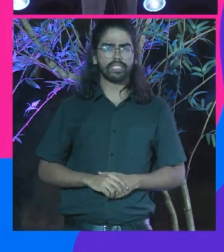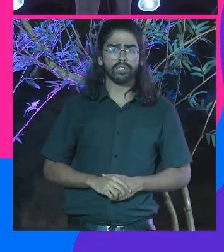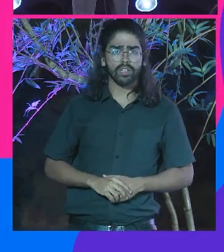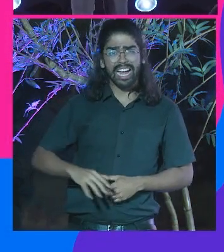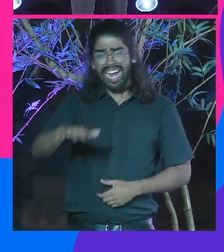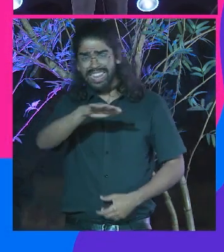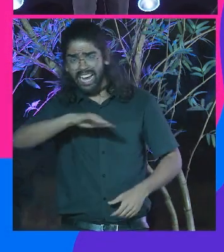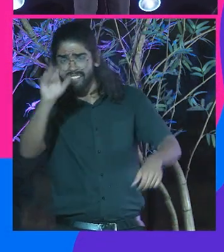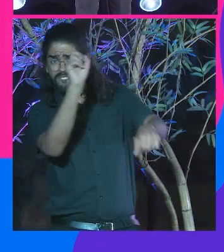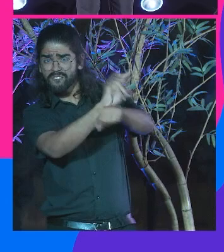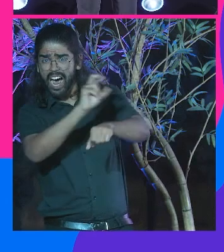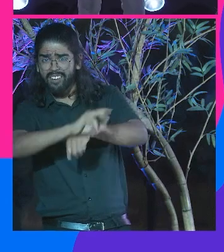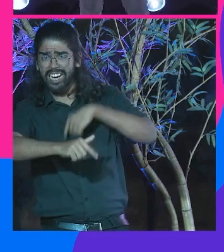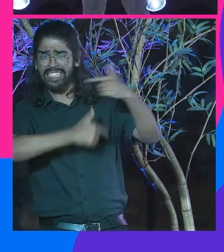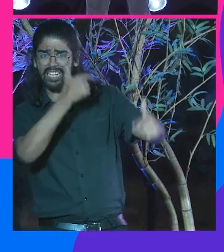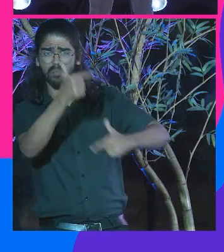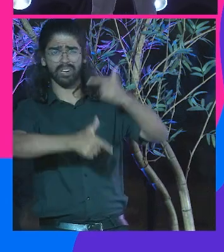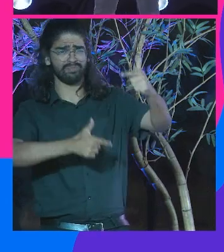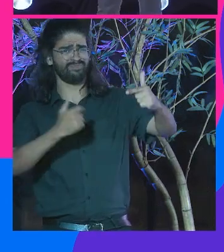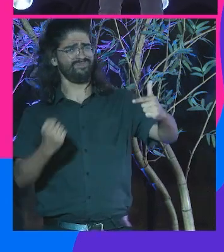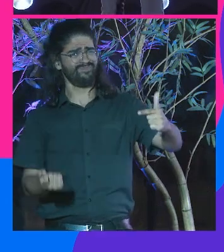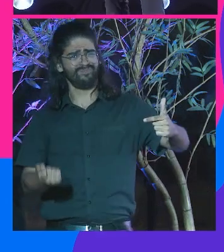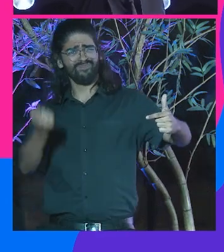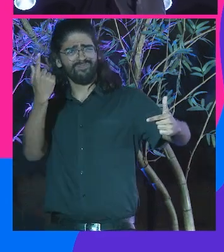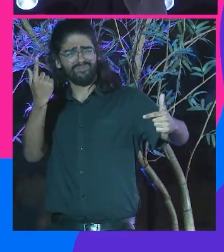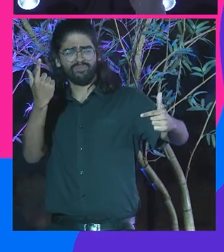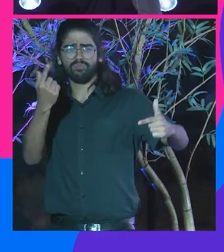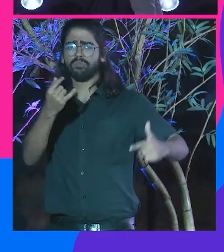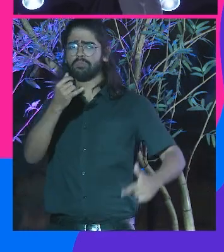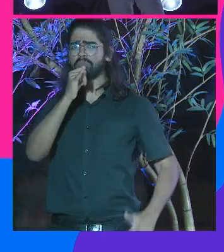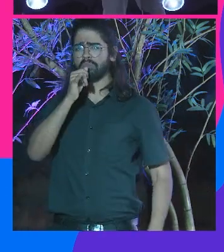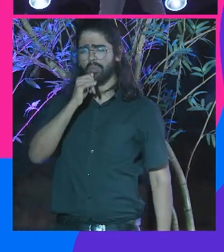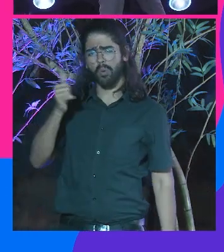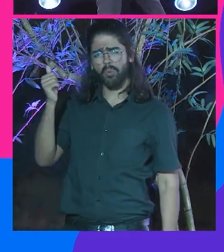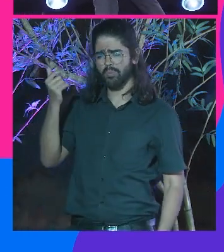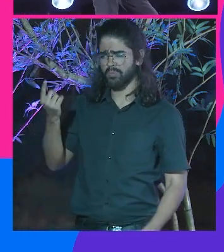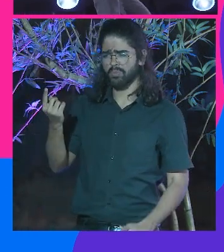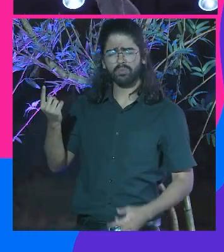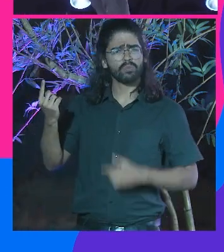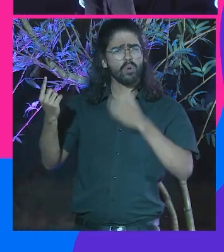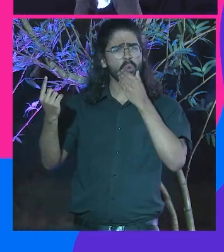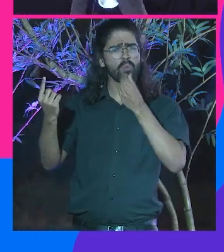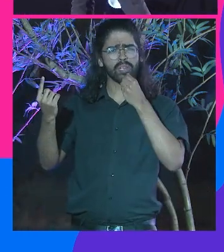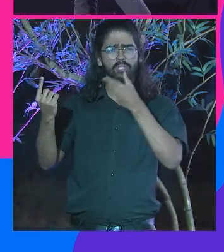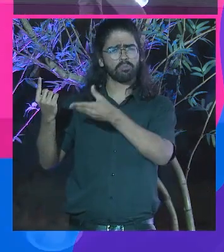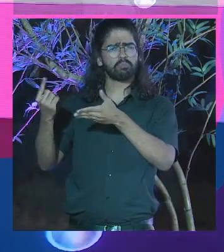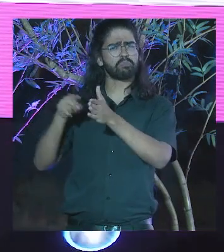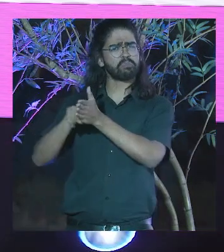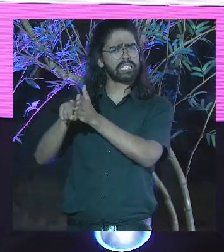no mercado de trabalho. Eu contrato uma menina ou um menino pesquisador.